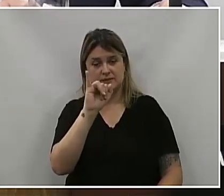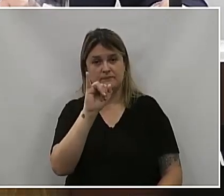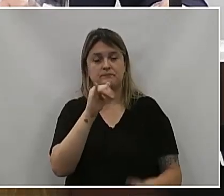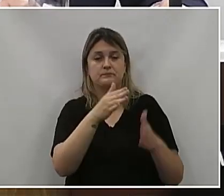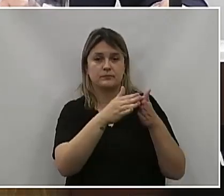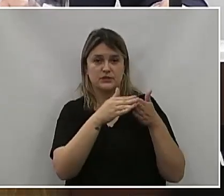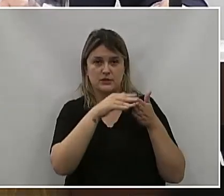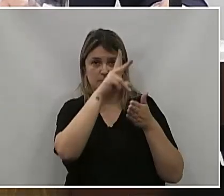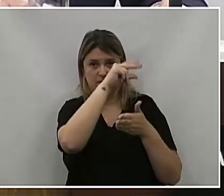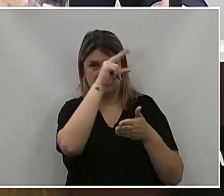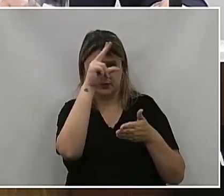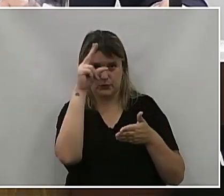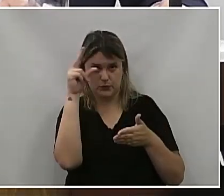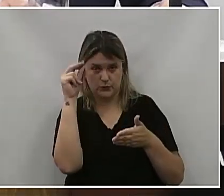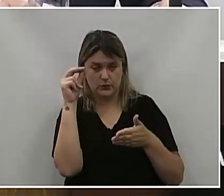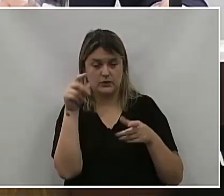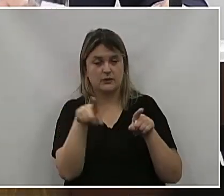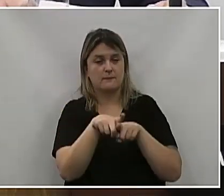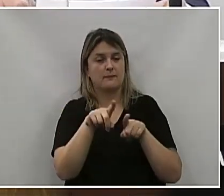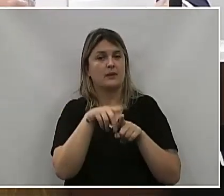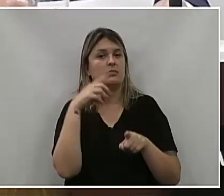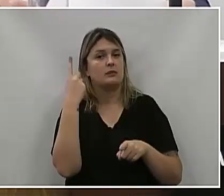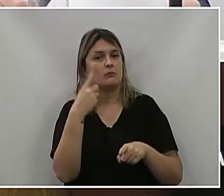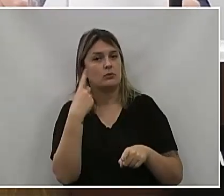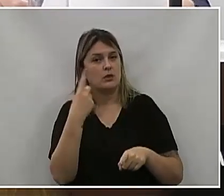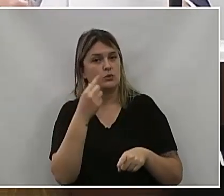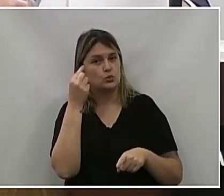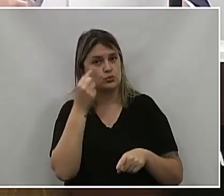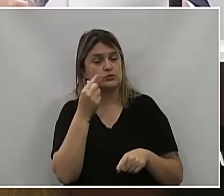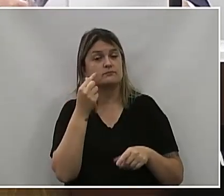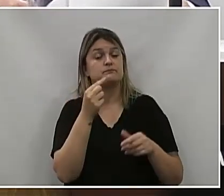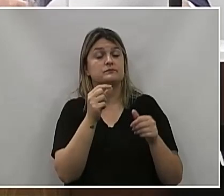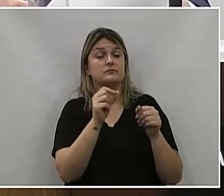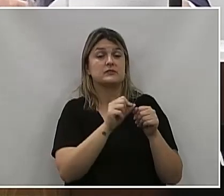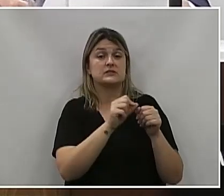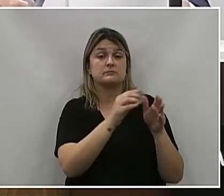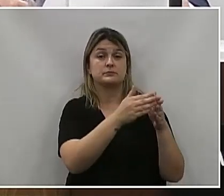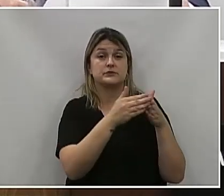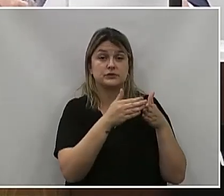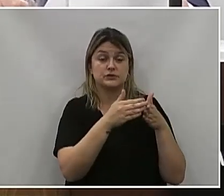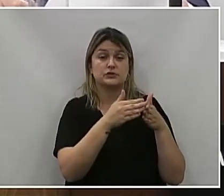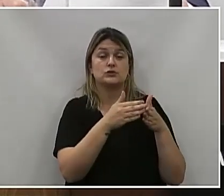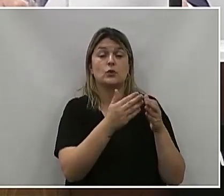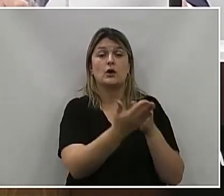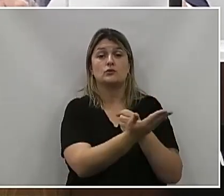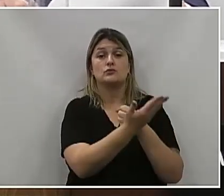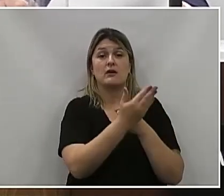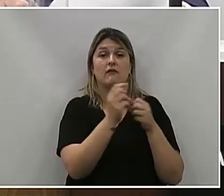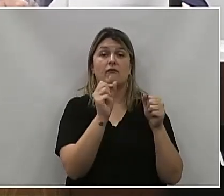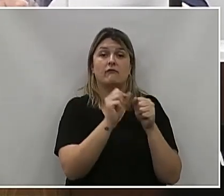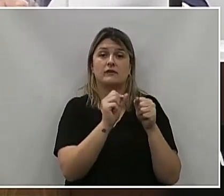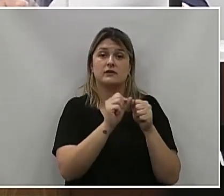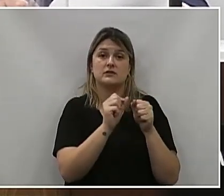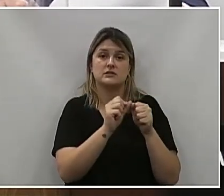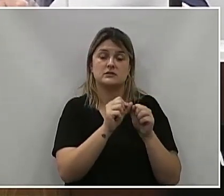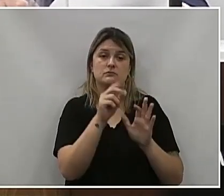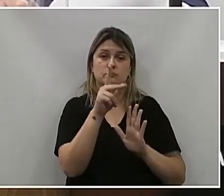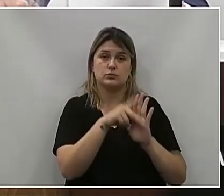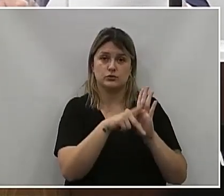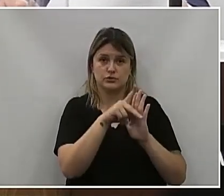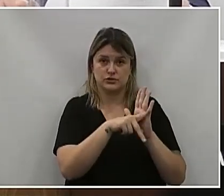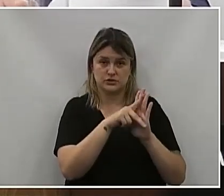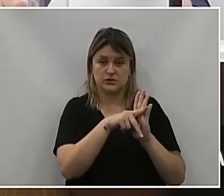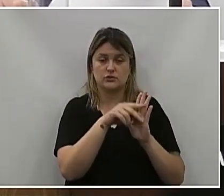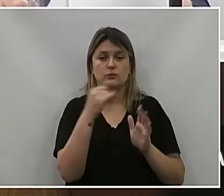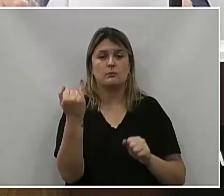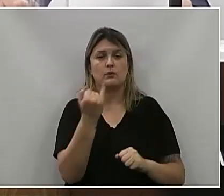Executivo Municipal, por meio do deputado estadual e líder do governo Ussen, venho solicitar a sua valiosa ajuda na realização de um projeto que